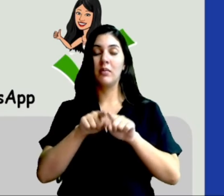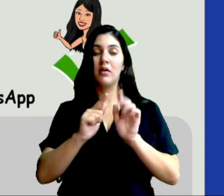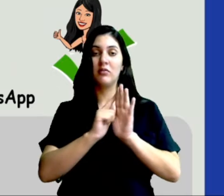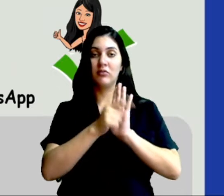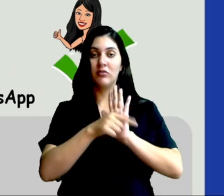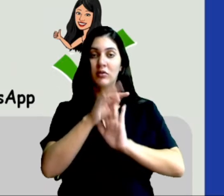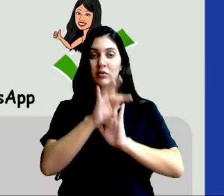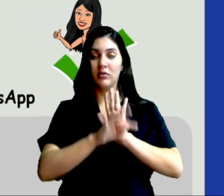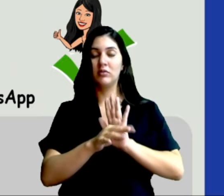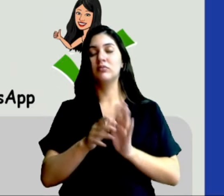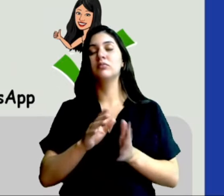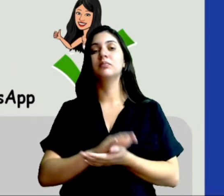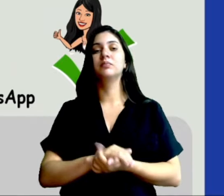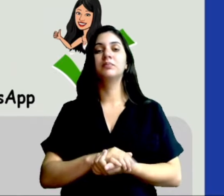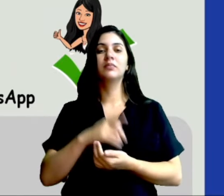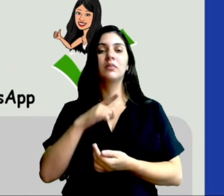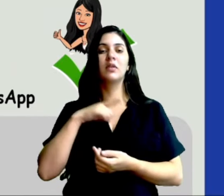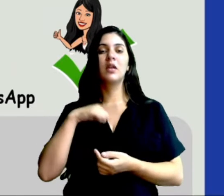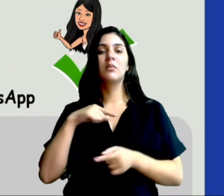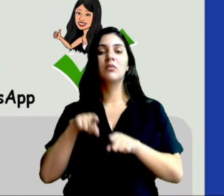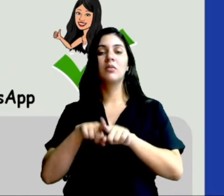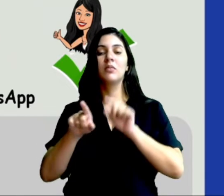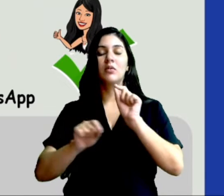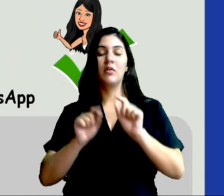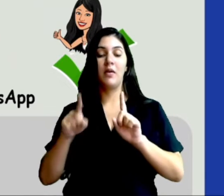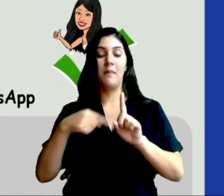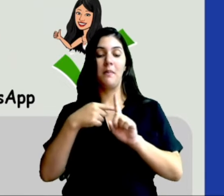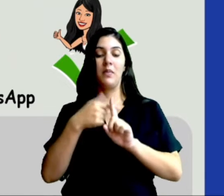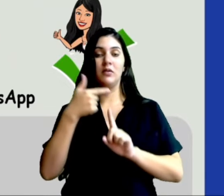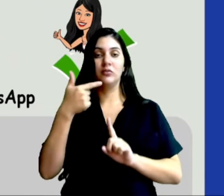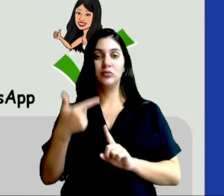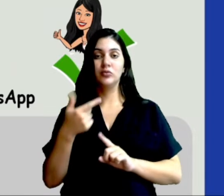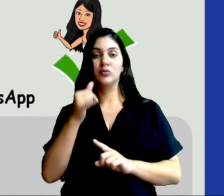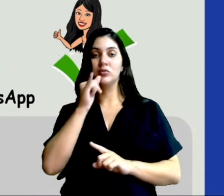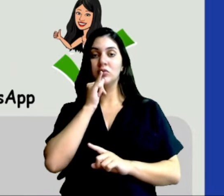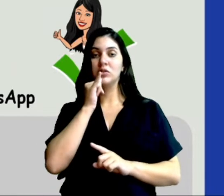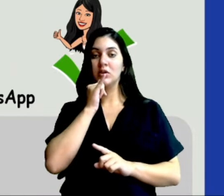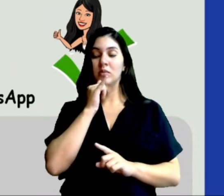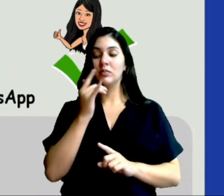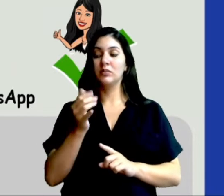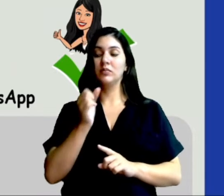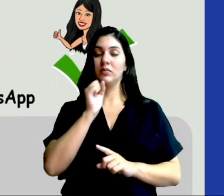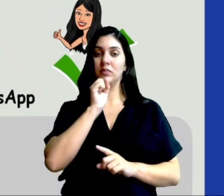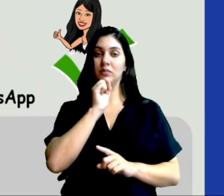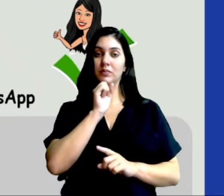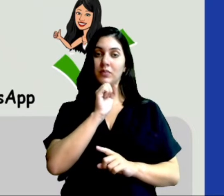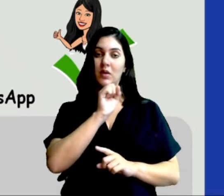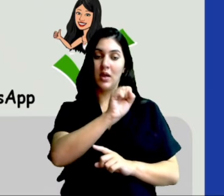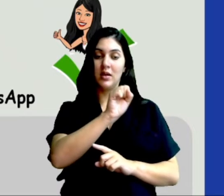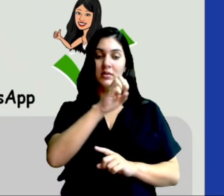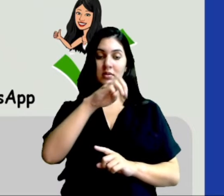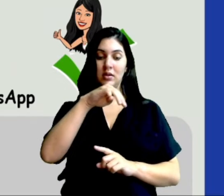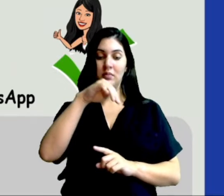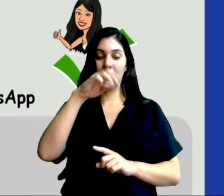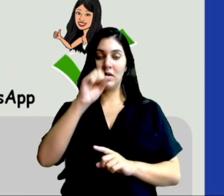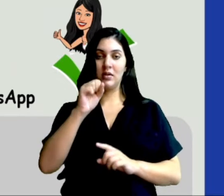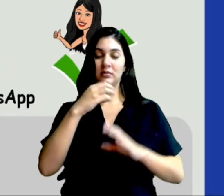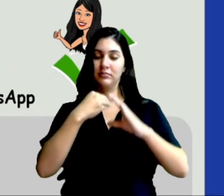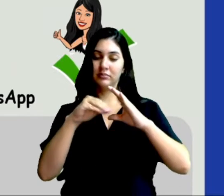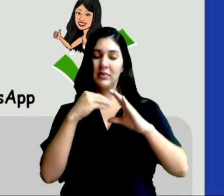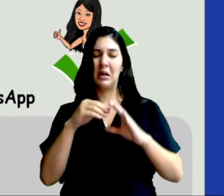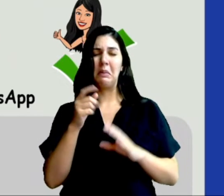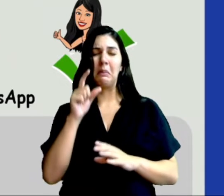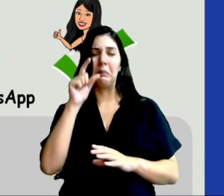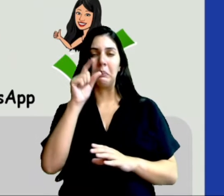Temos aqui mais dois exemplos de gênero digital. O SMS, que eu acredito que é muito pouco